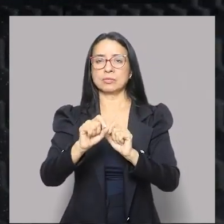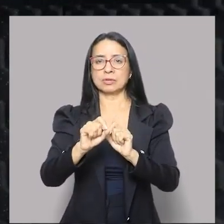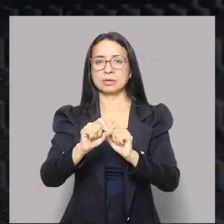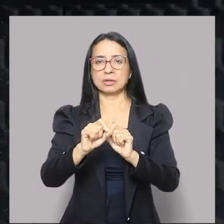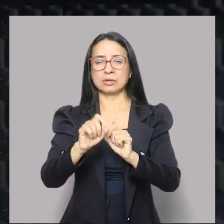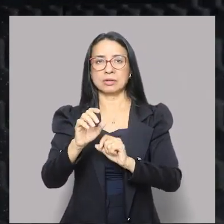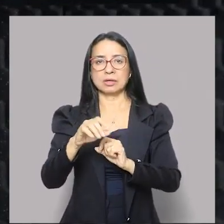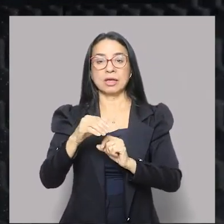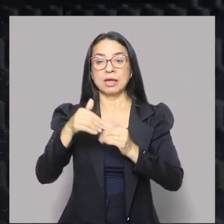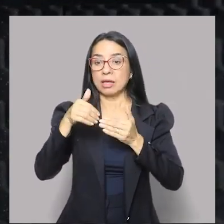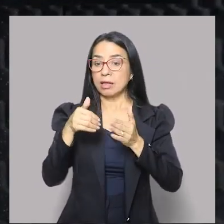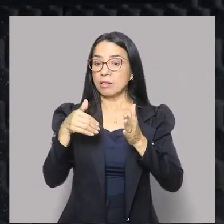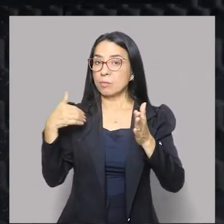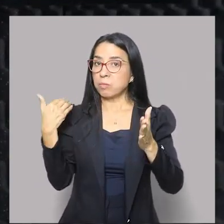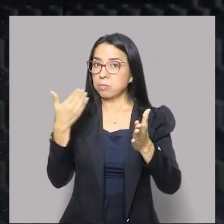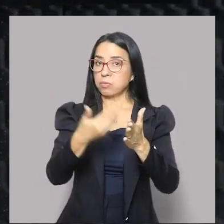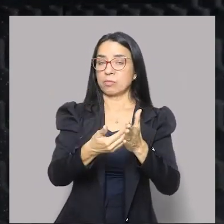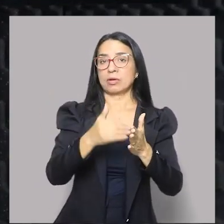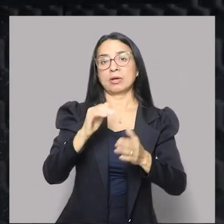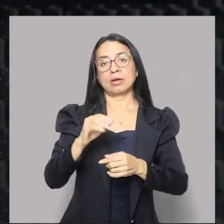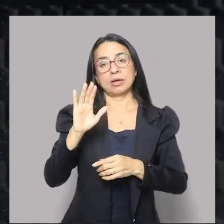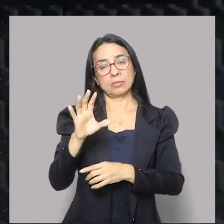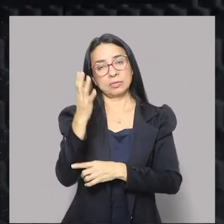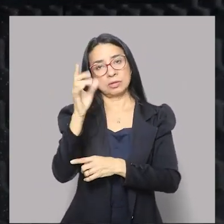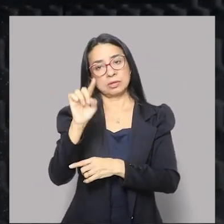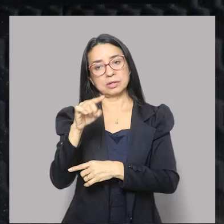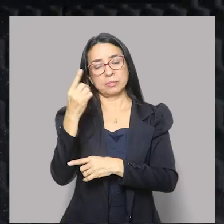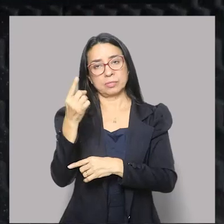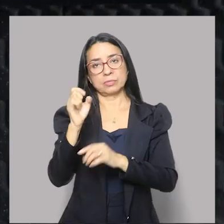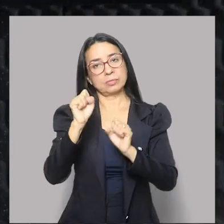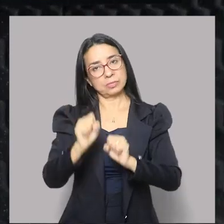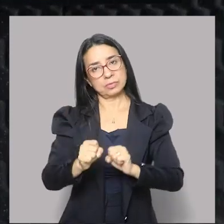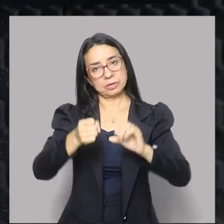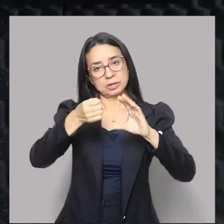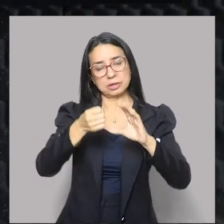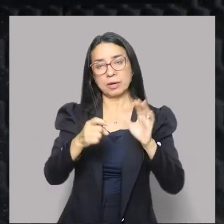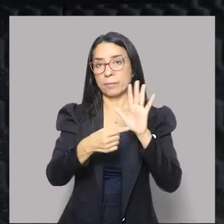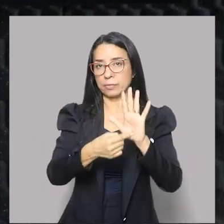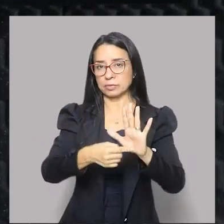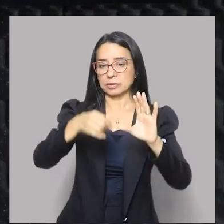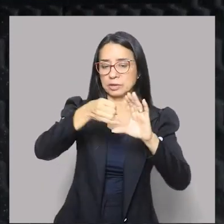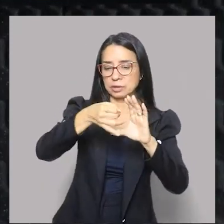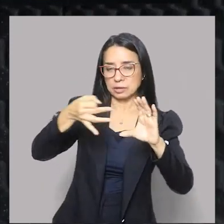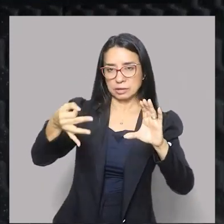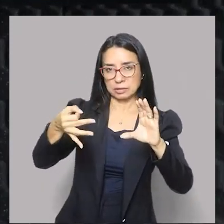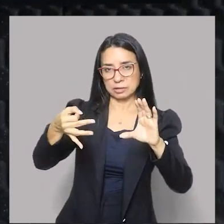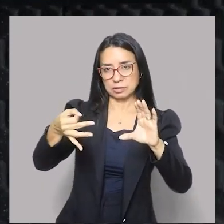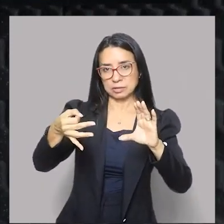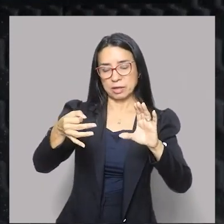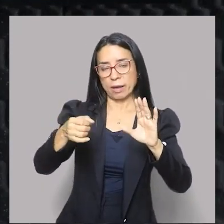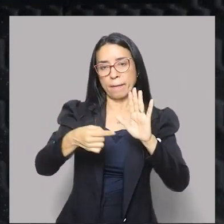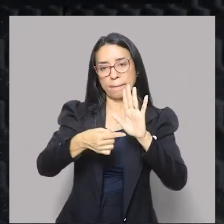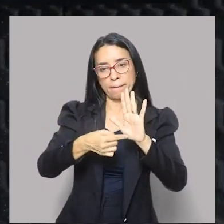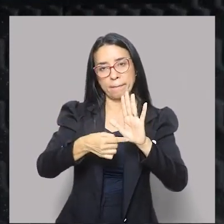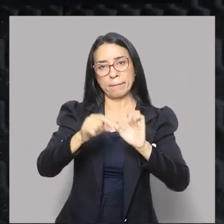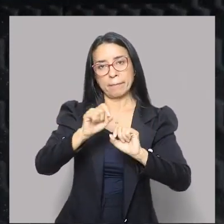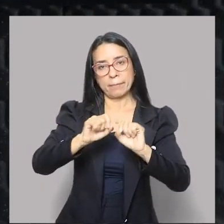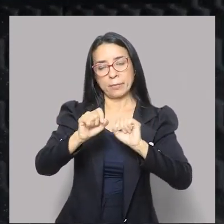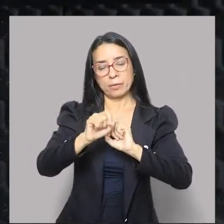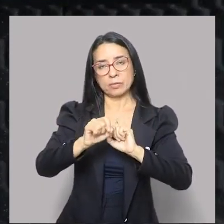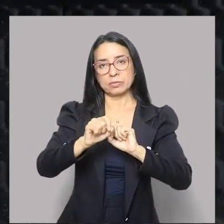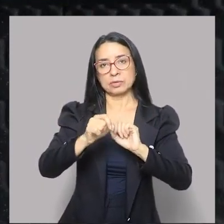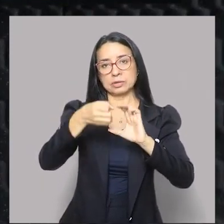conter no restante. Eu poderia citar várias características, mas eu cito aqui as características de inclusão e de acolhimento que tem tudo a